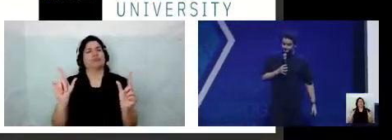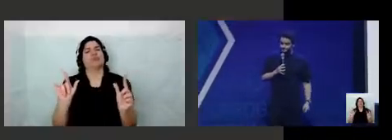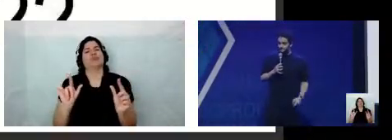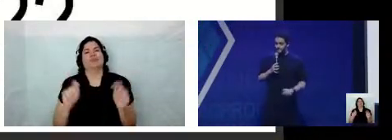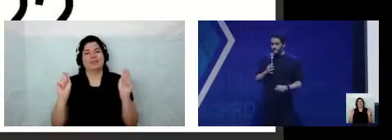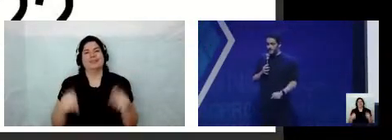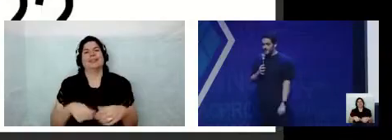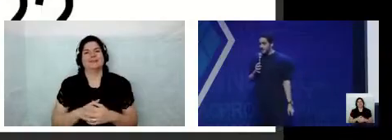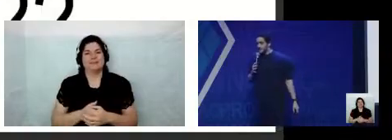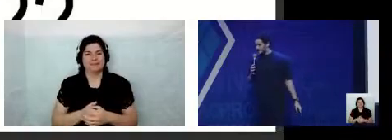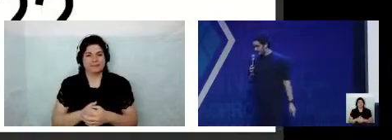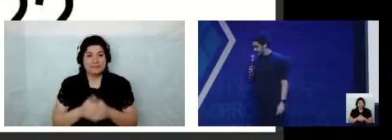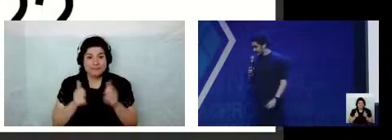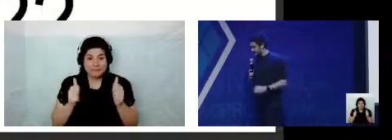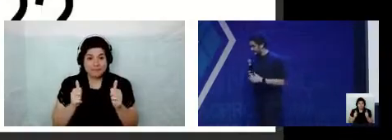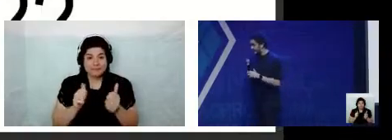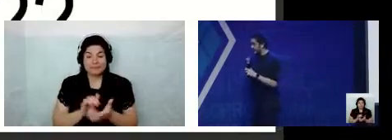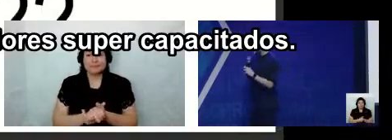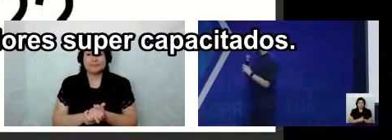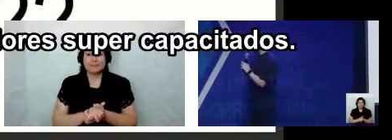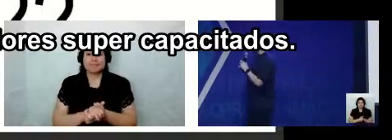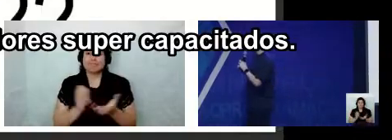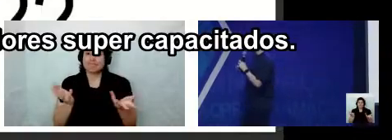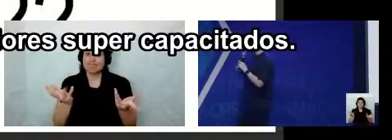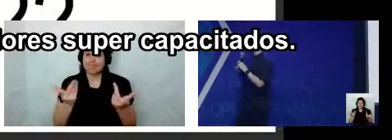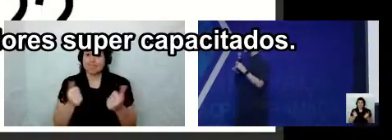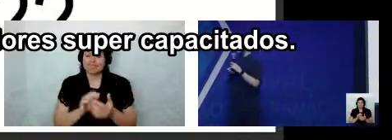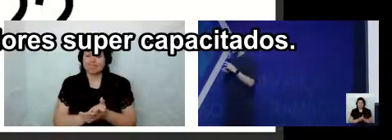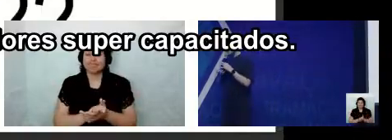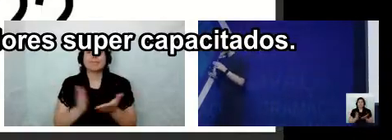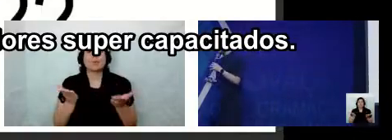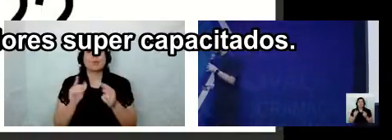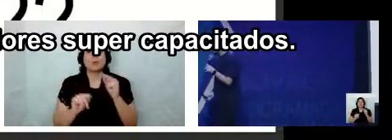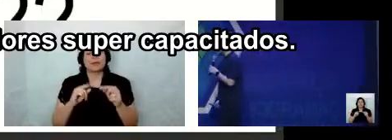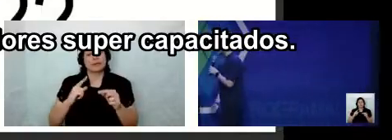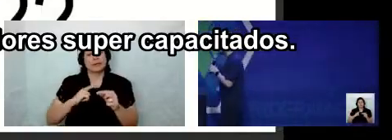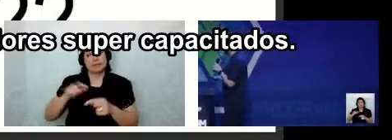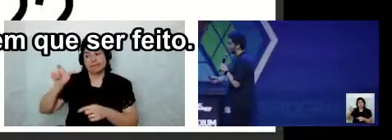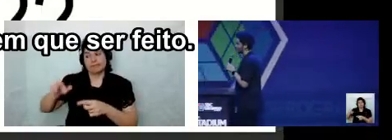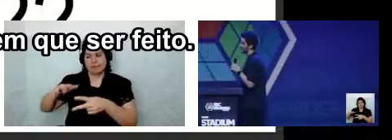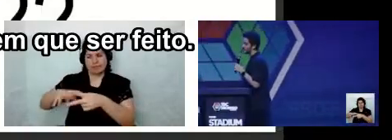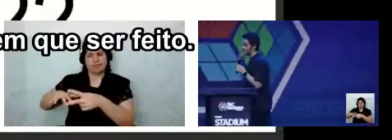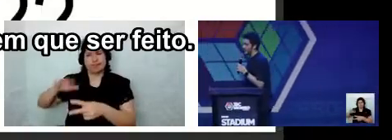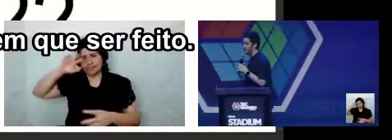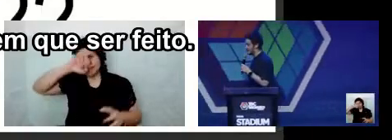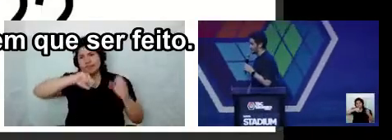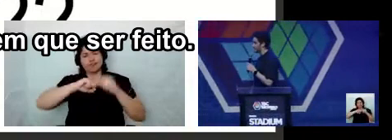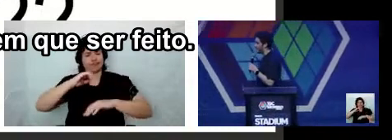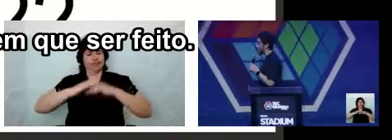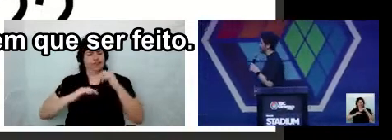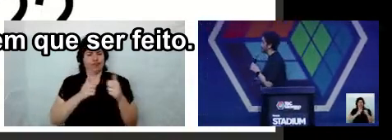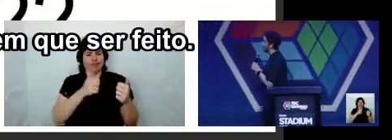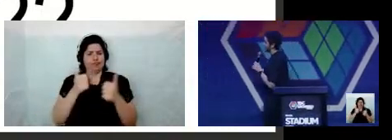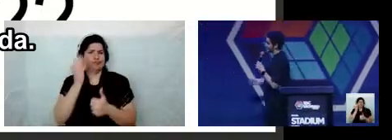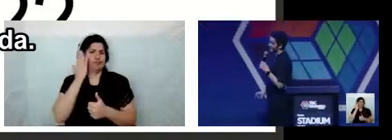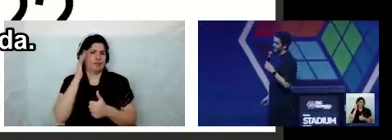tá? Mas, maravilha. Aí agora a gente tem os nossos desenvolvedores super capacitados, todo mundo sabe muito bem o que tem que ser feito, a nossa